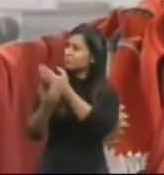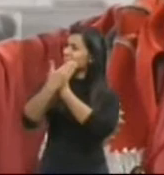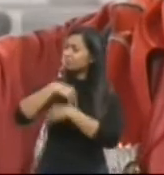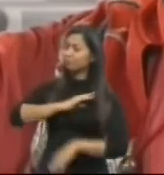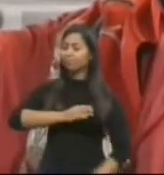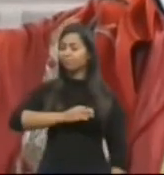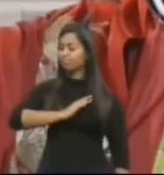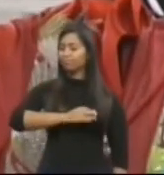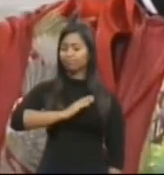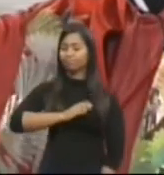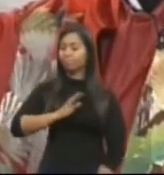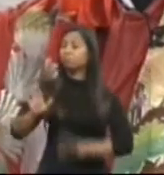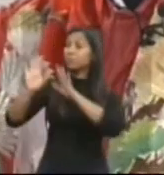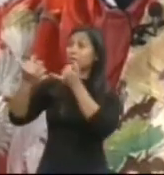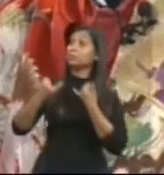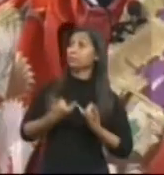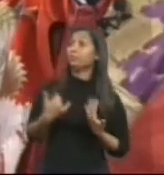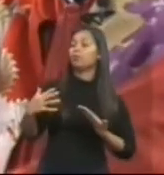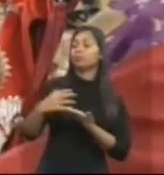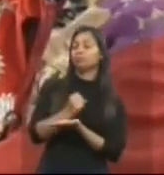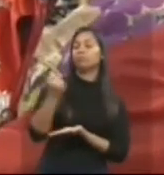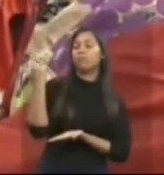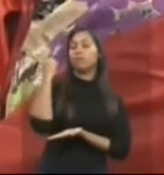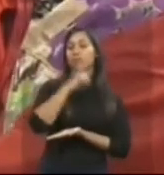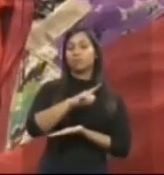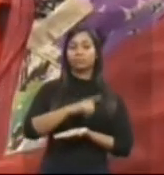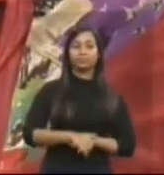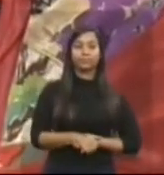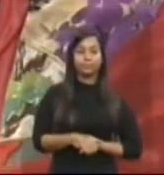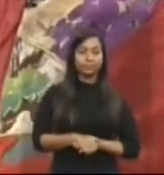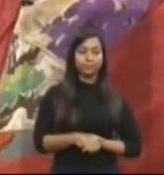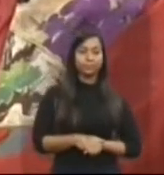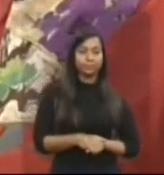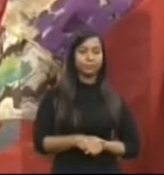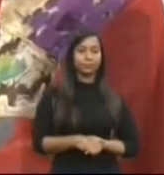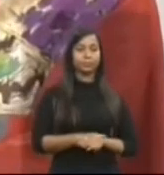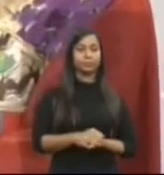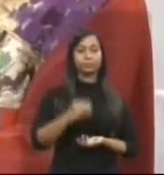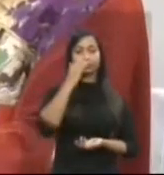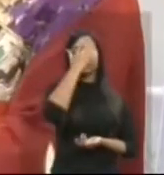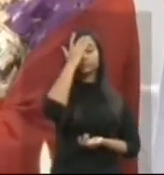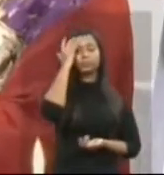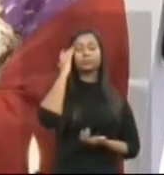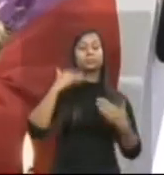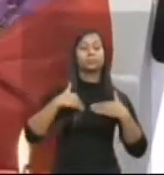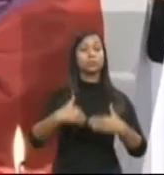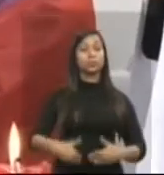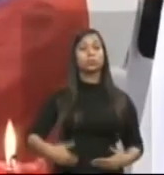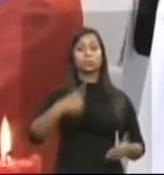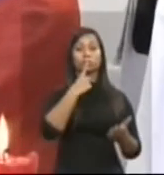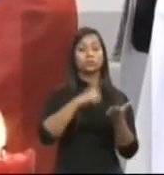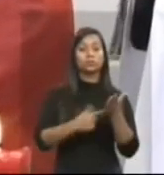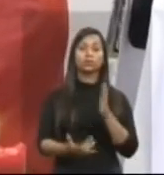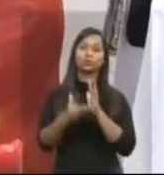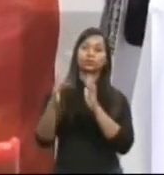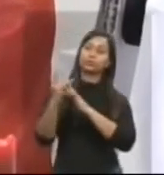não sou digno de que entreis em minha morada, mas dizei uma palavra e eu serei salvo. Que o